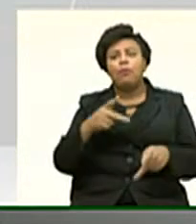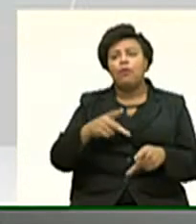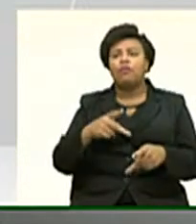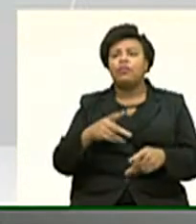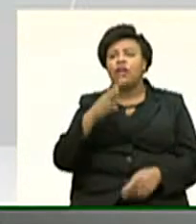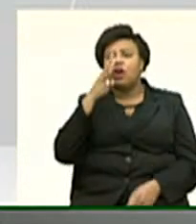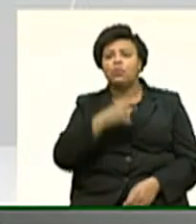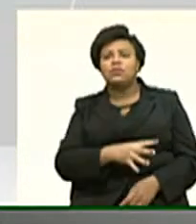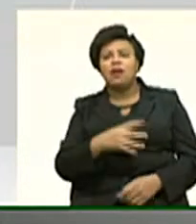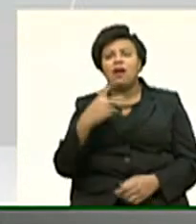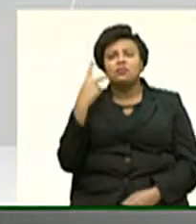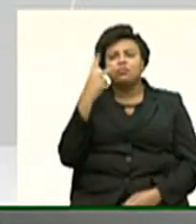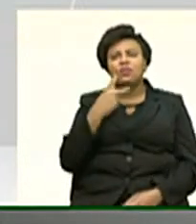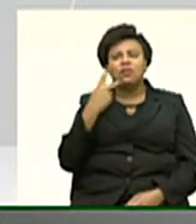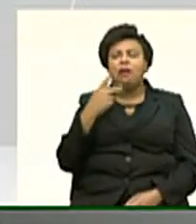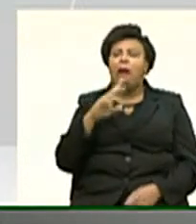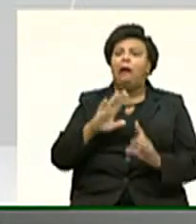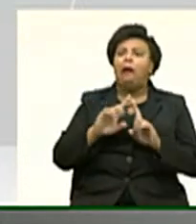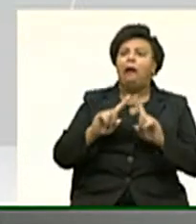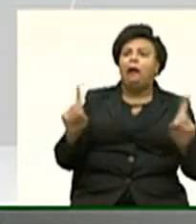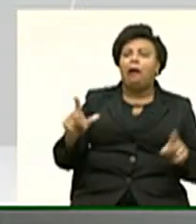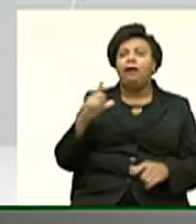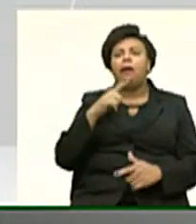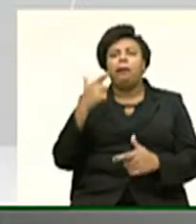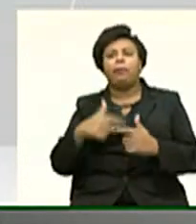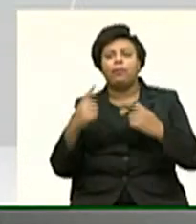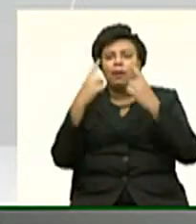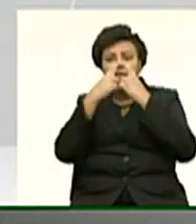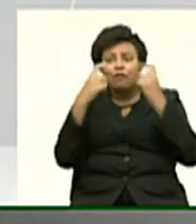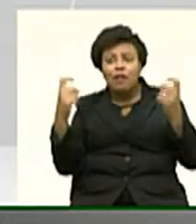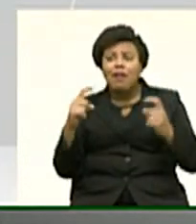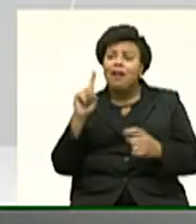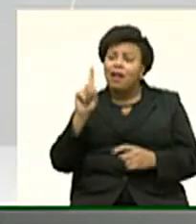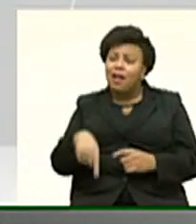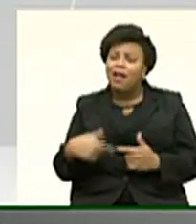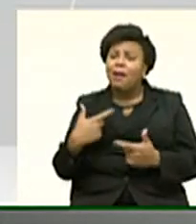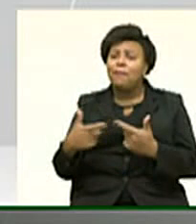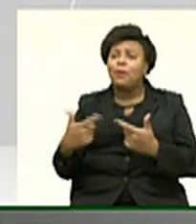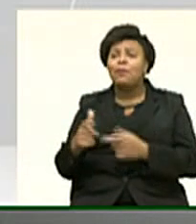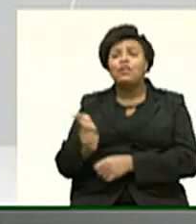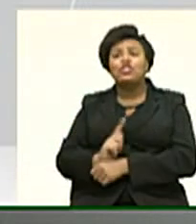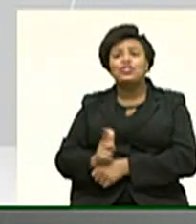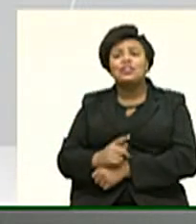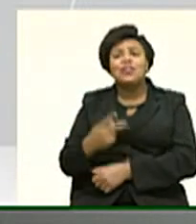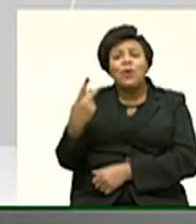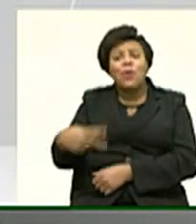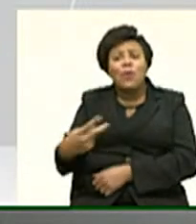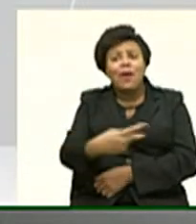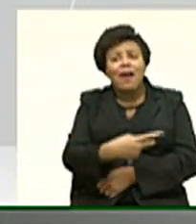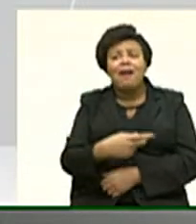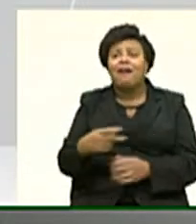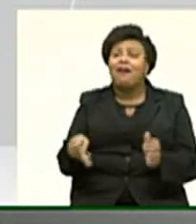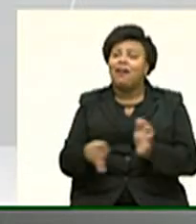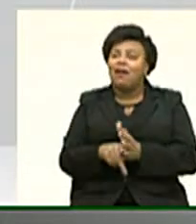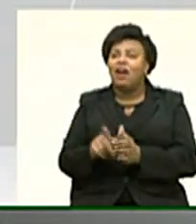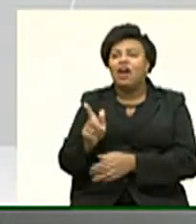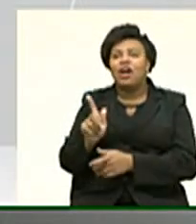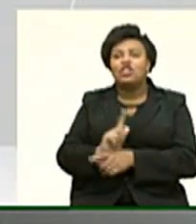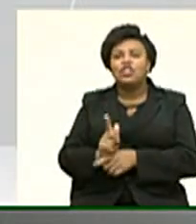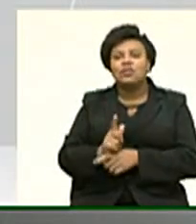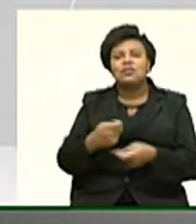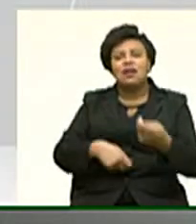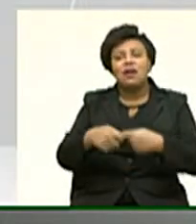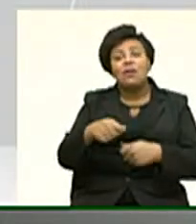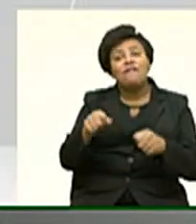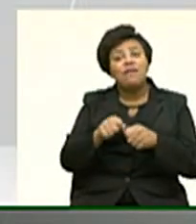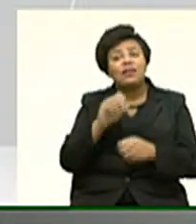criminalizar as políticas. Ah, mas tem problema da violência? Bom, isso é problema de gestão local, de que a gestão dos programas eram feitos